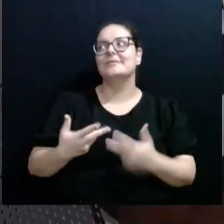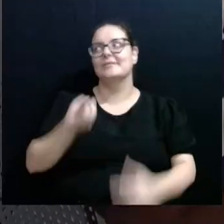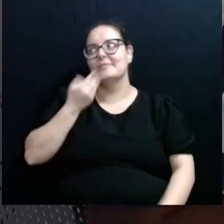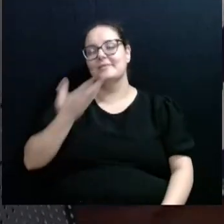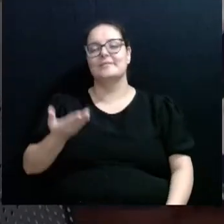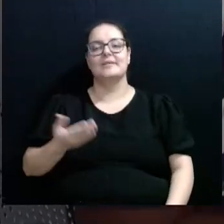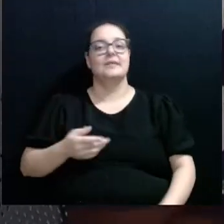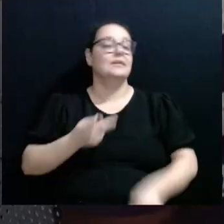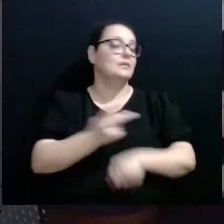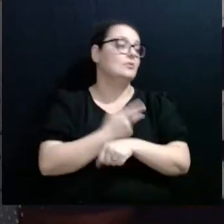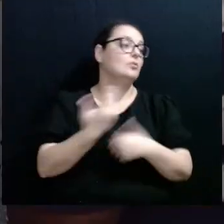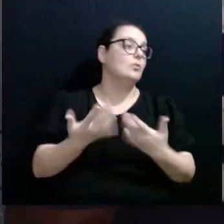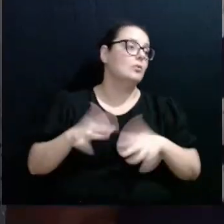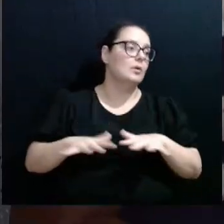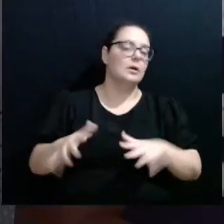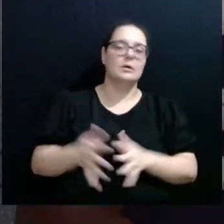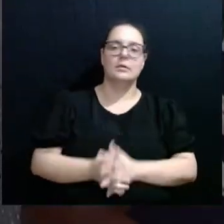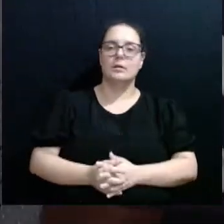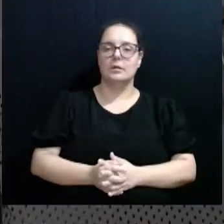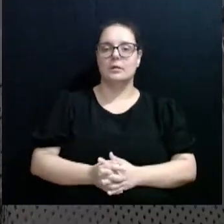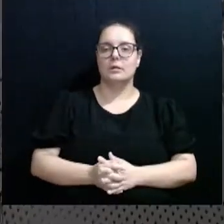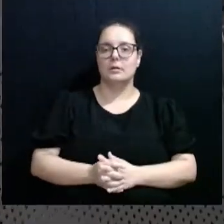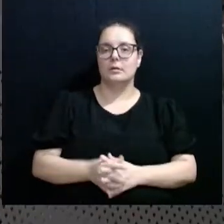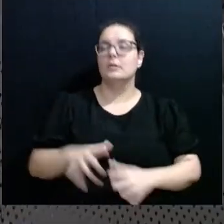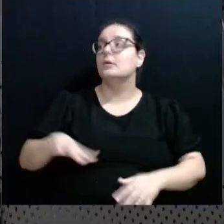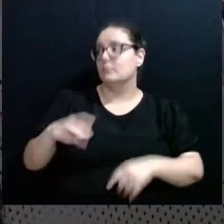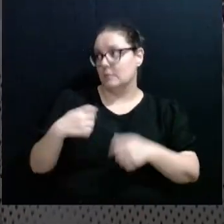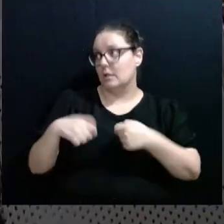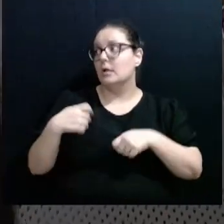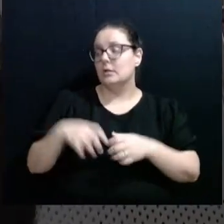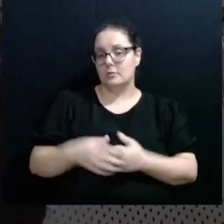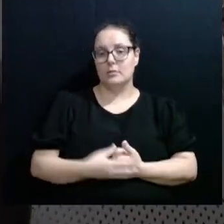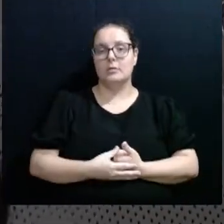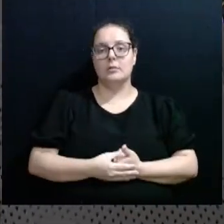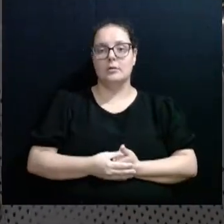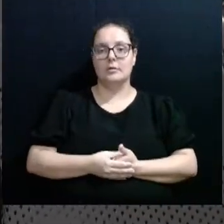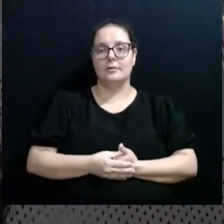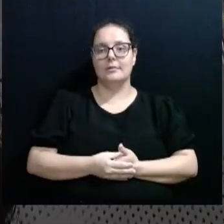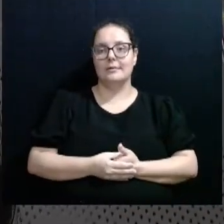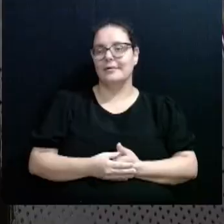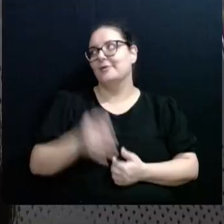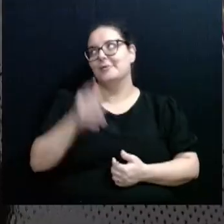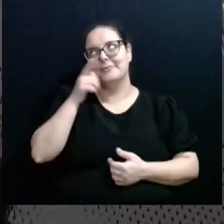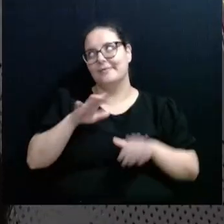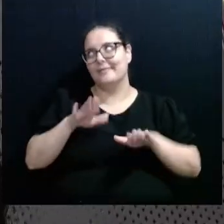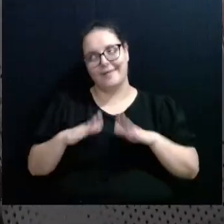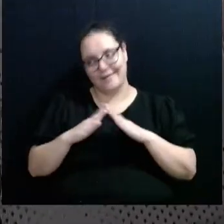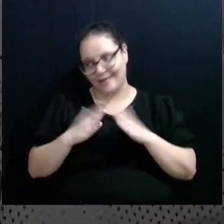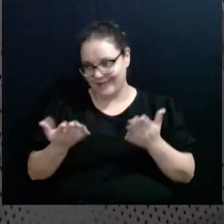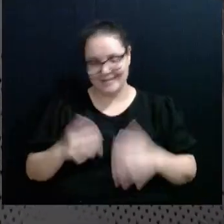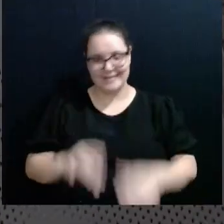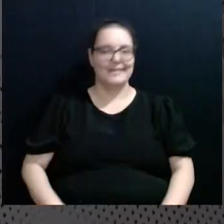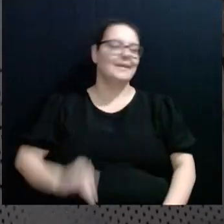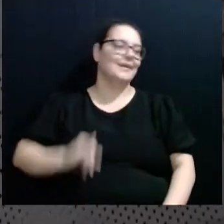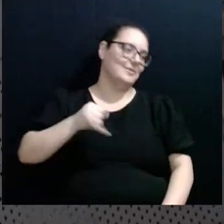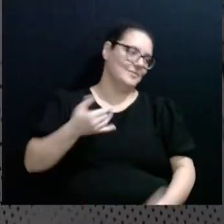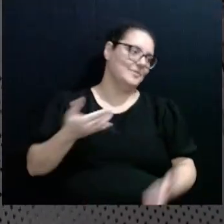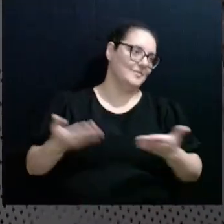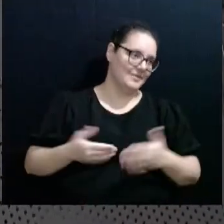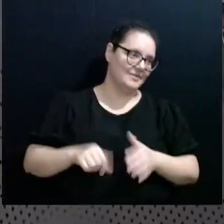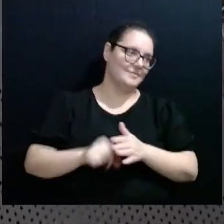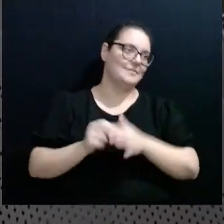área? Na área administrativa. Eu não aguento mais ficar em casa. E aí veio aproveitar hoje nesse primeiro feirão.